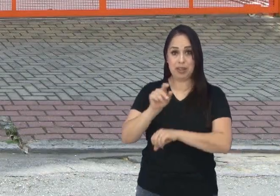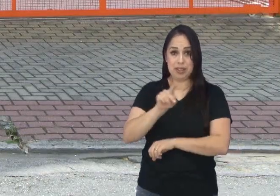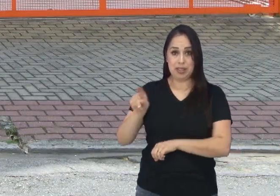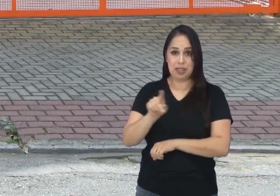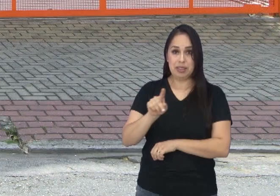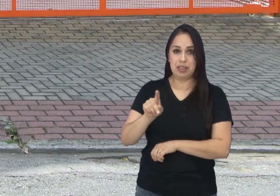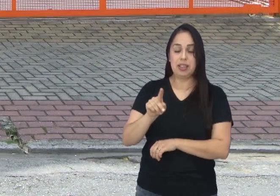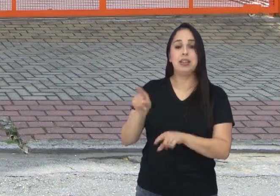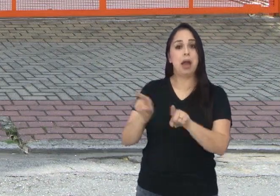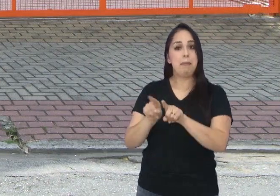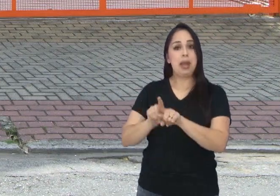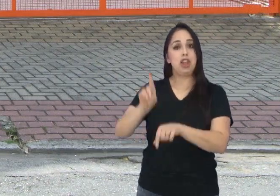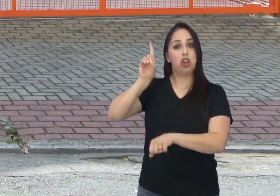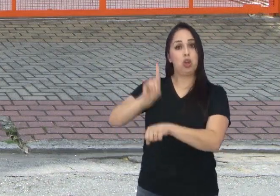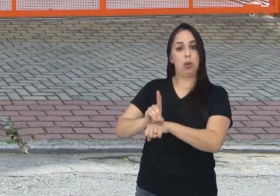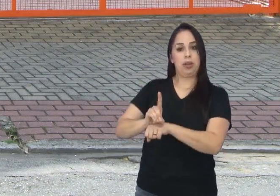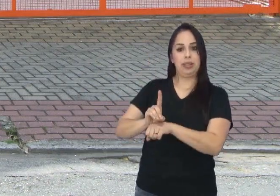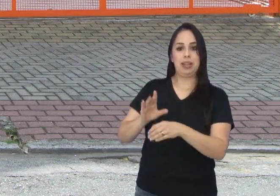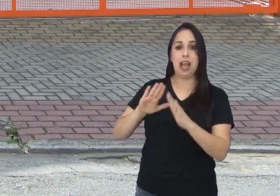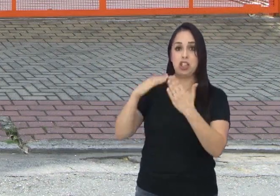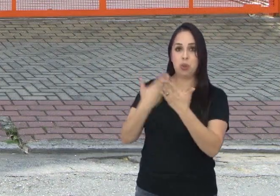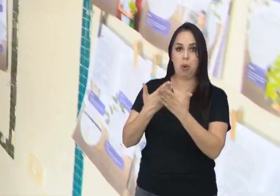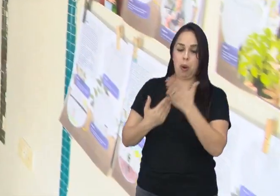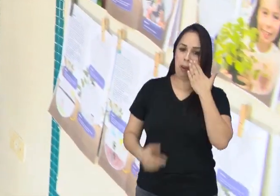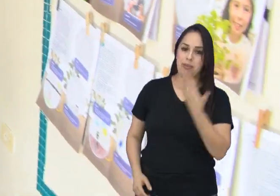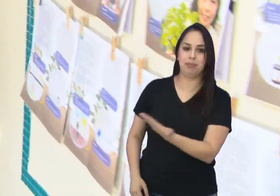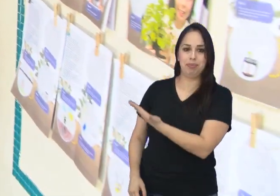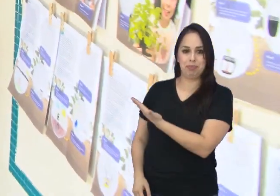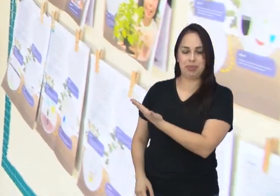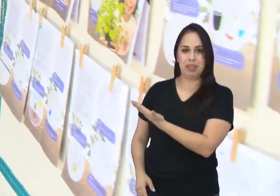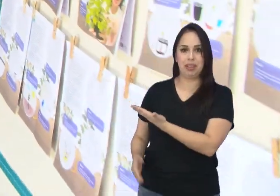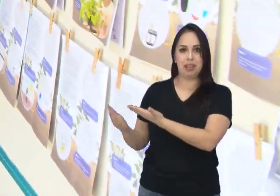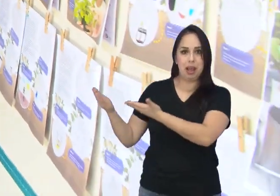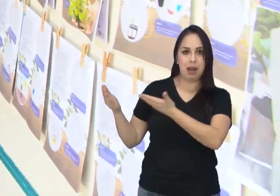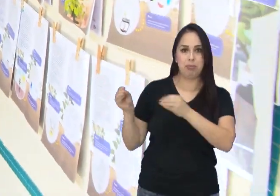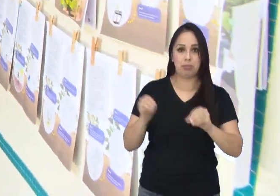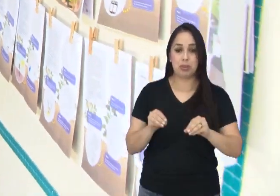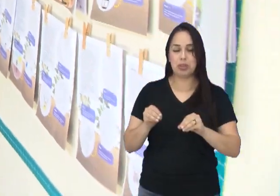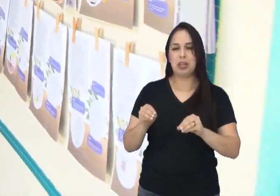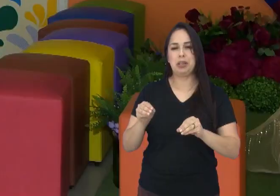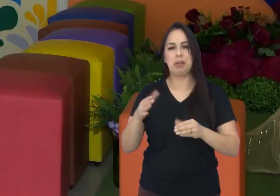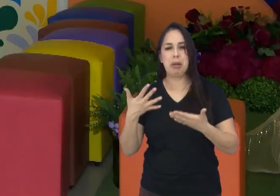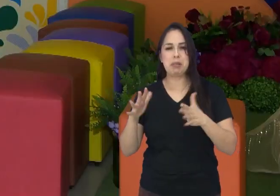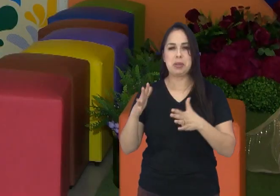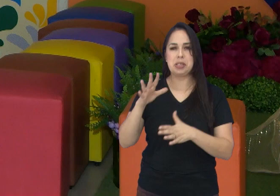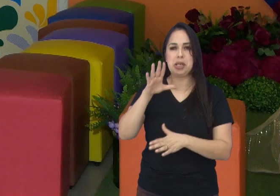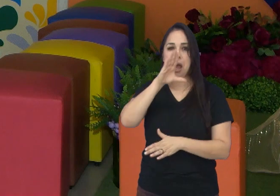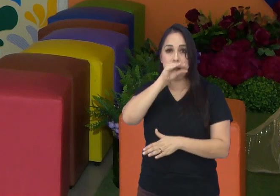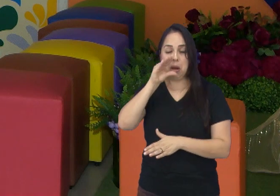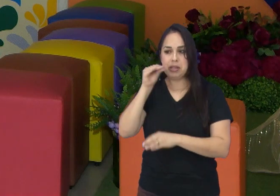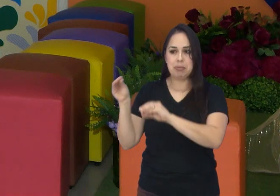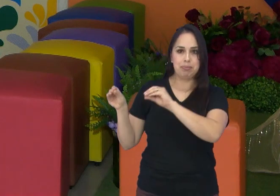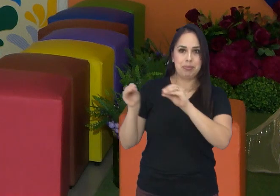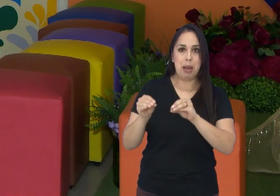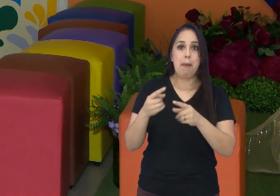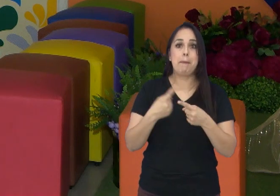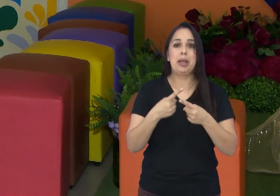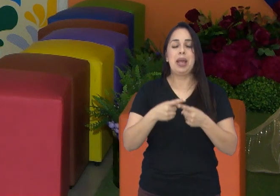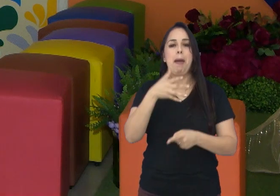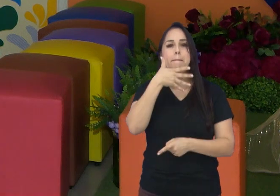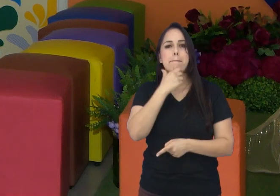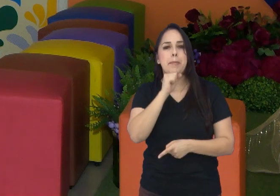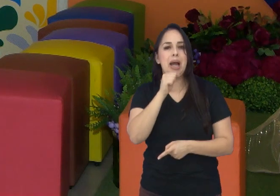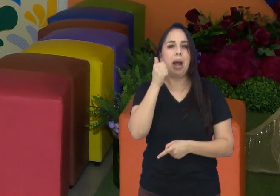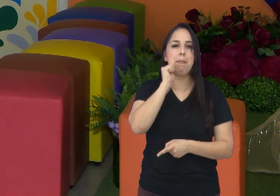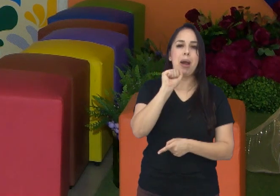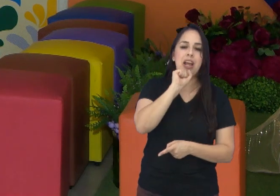há quase 20 anos no Jardim Satélite. Ela veio para a cidade ainda na adolescência, pois os pais se identificaram com São